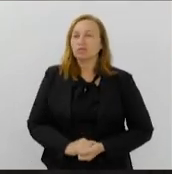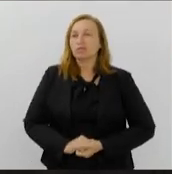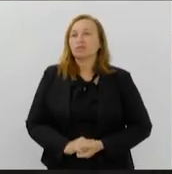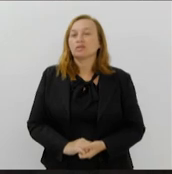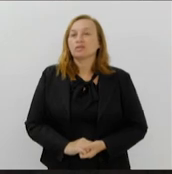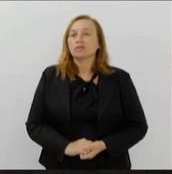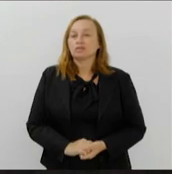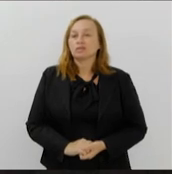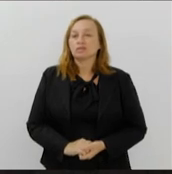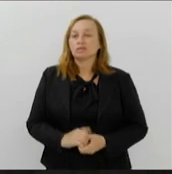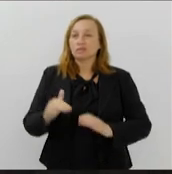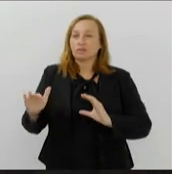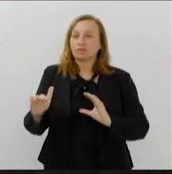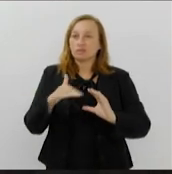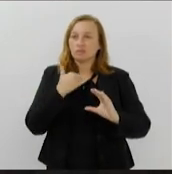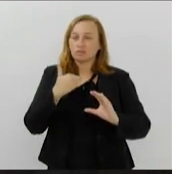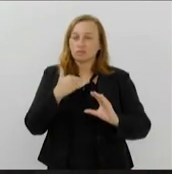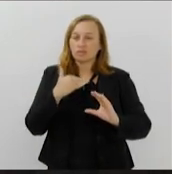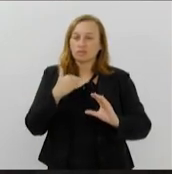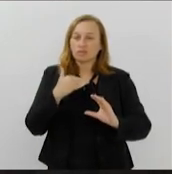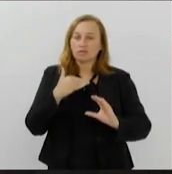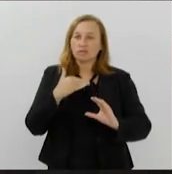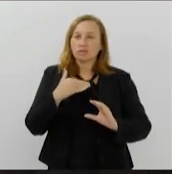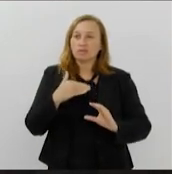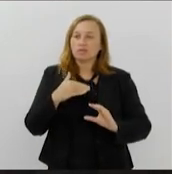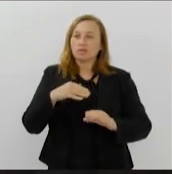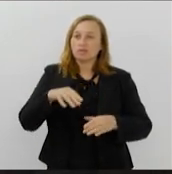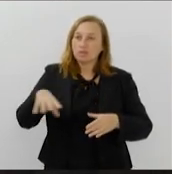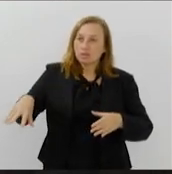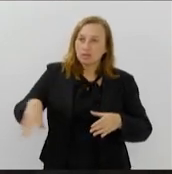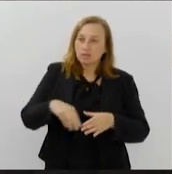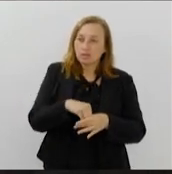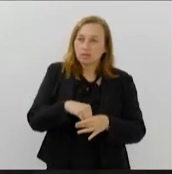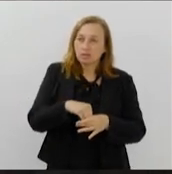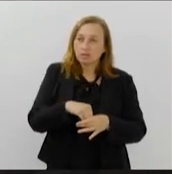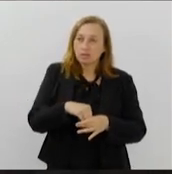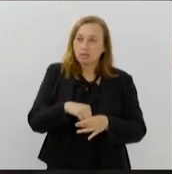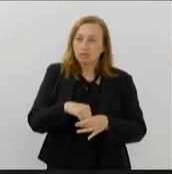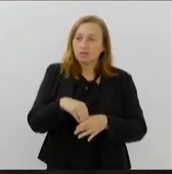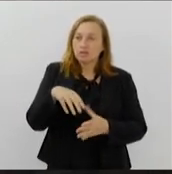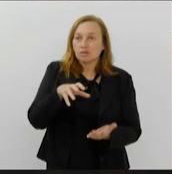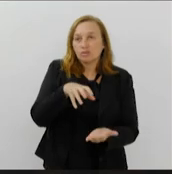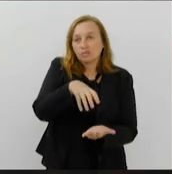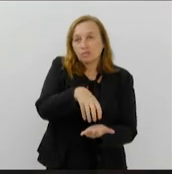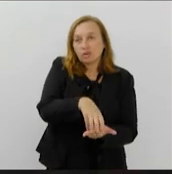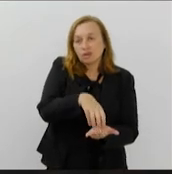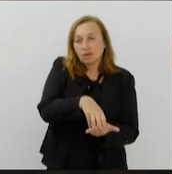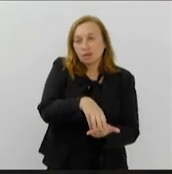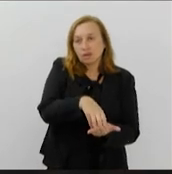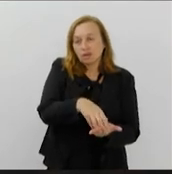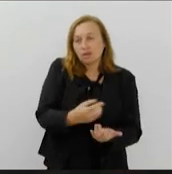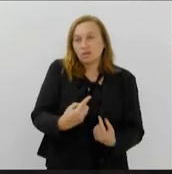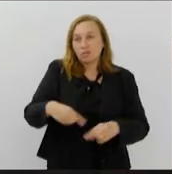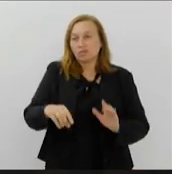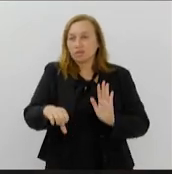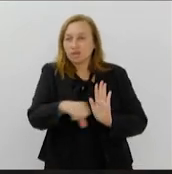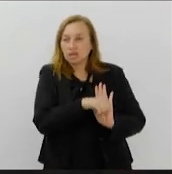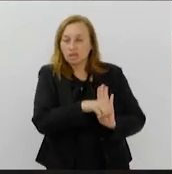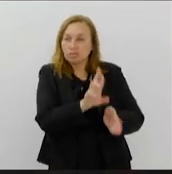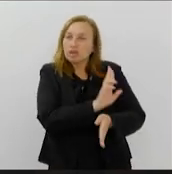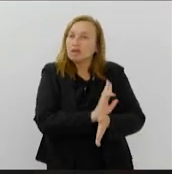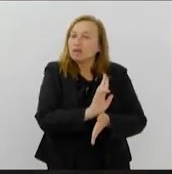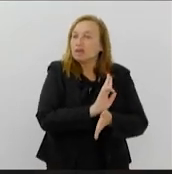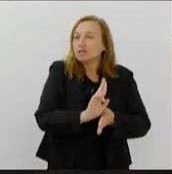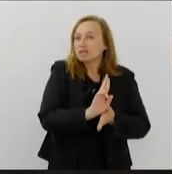Silva o envio de mensagem dispondo sobre a implantação de uma unidade especializada em crimes raciais e delitos de